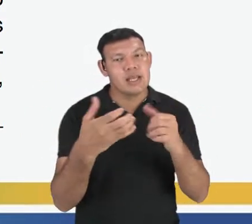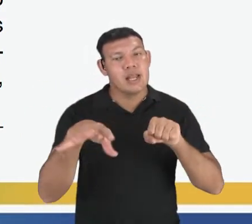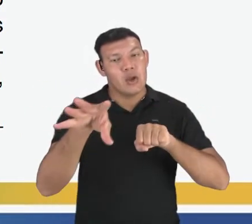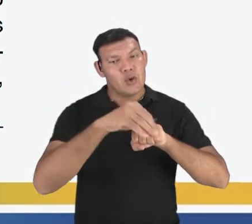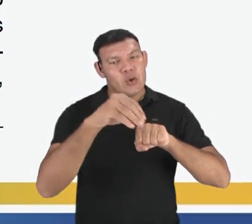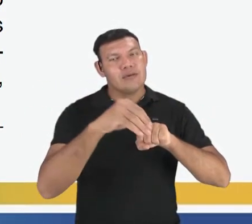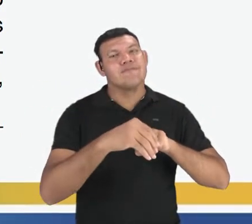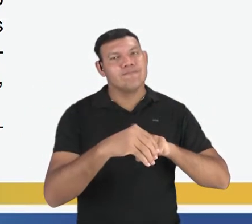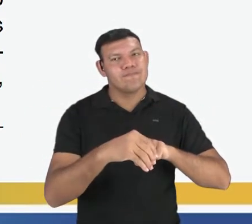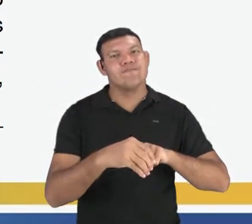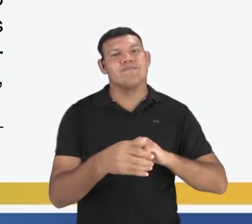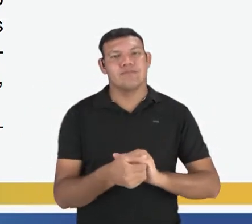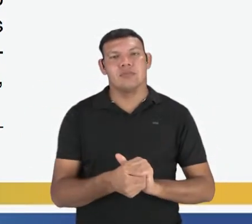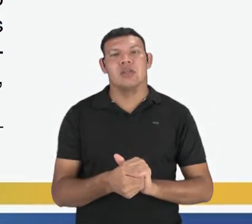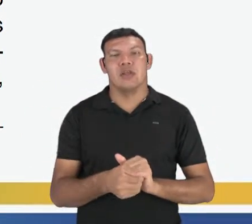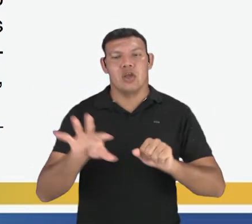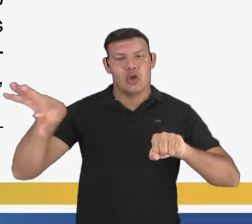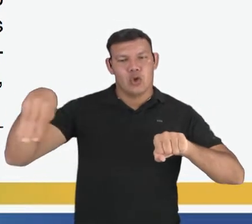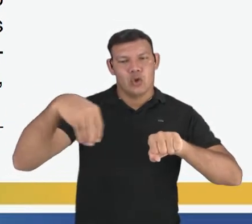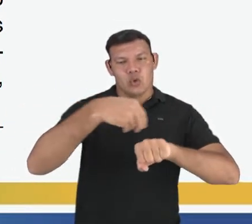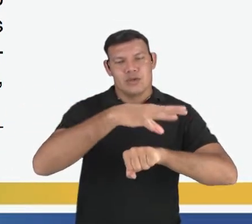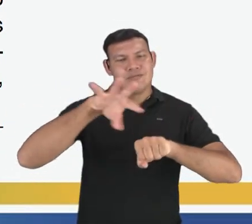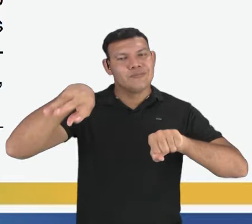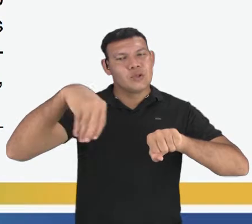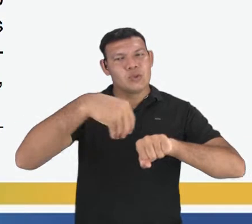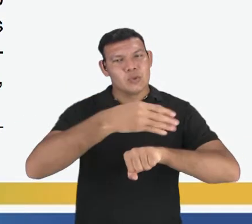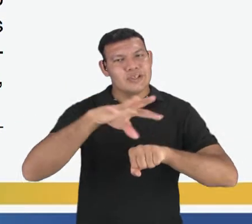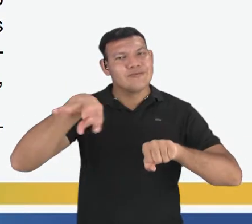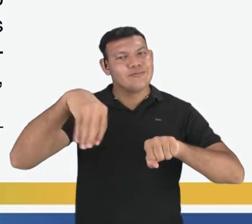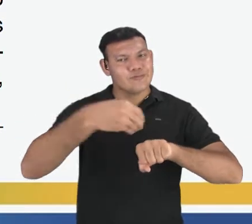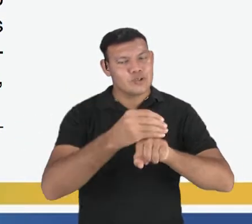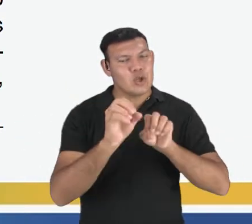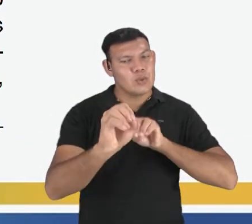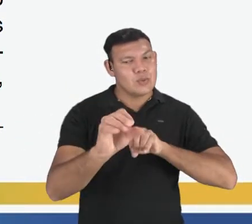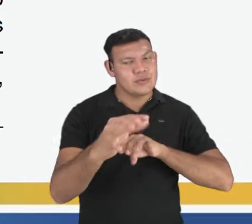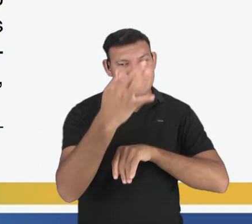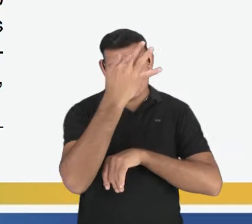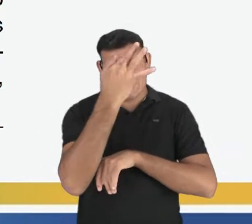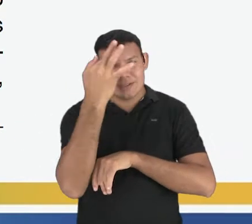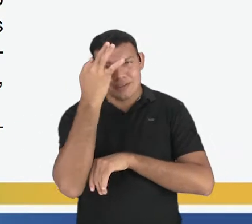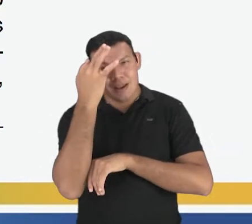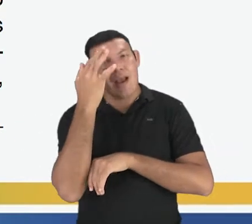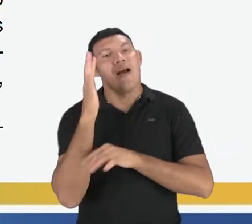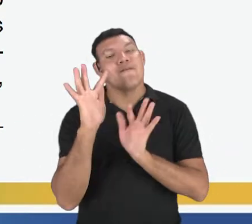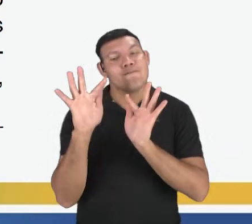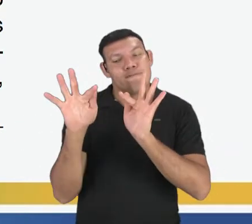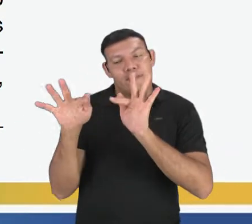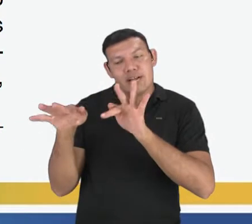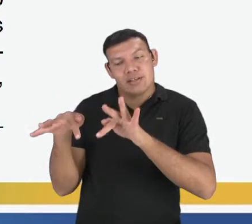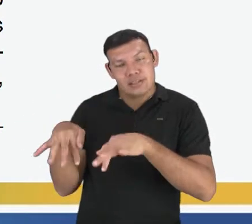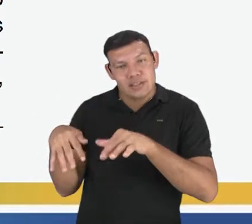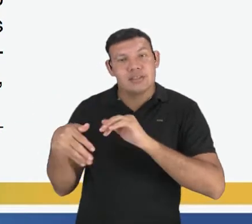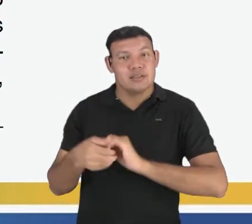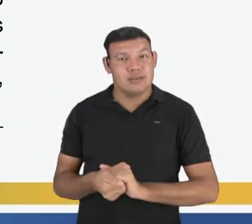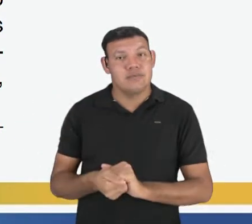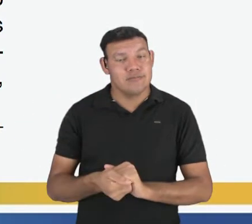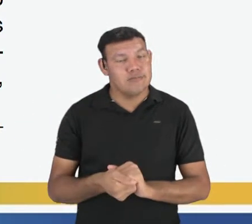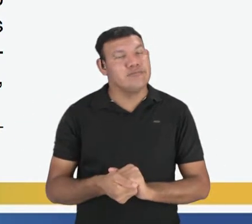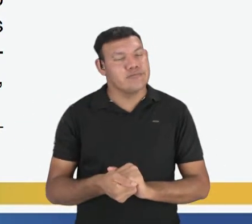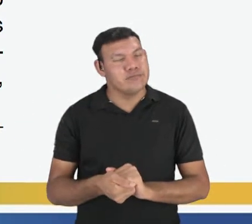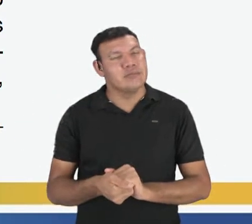pode ser transportado analogicamente para o ensino da filosofia para concluir, pelo